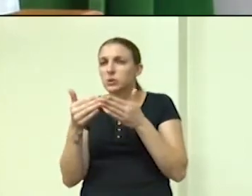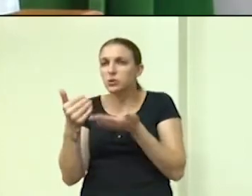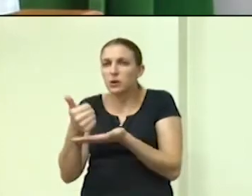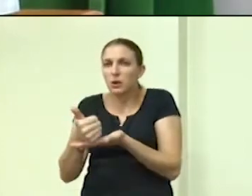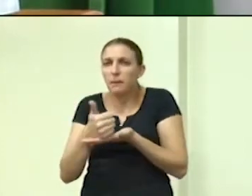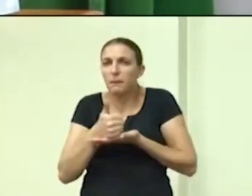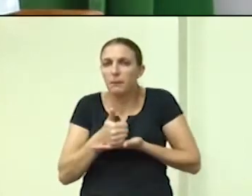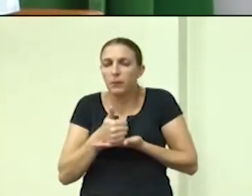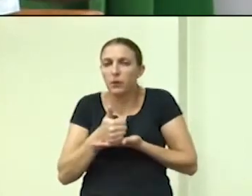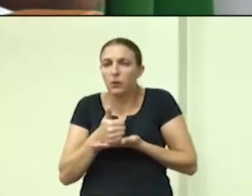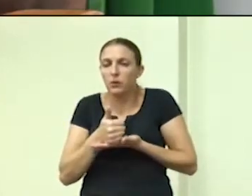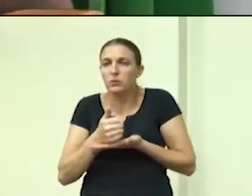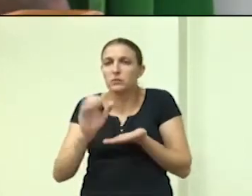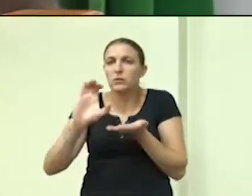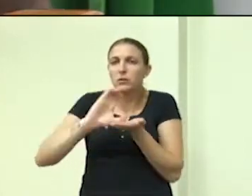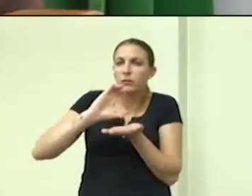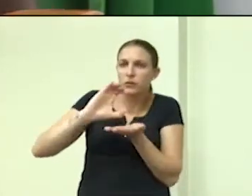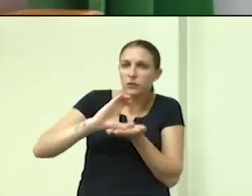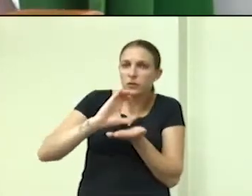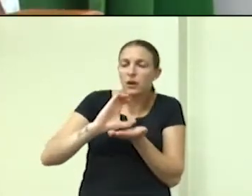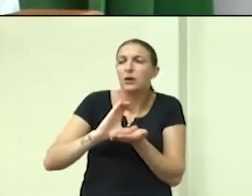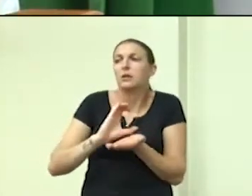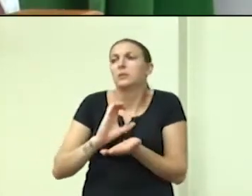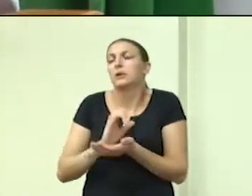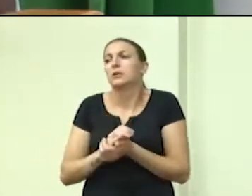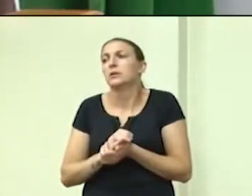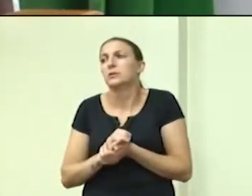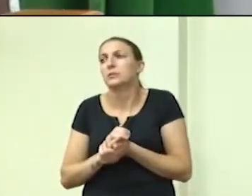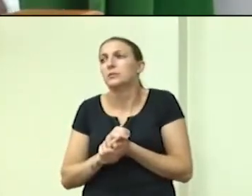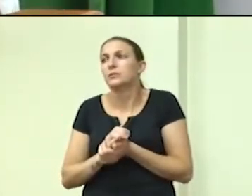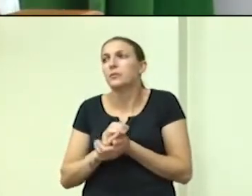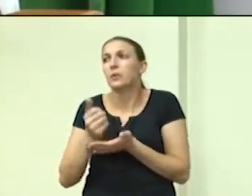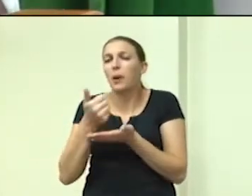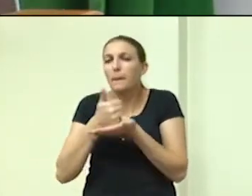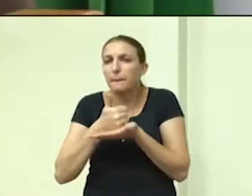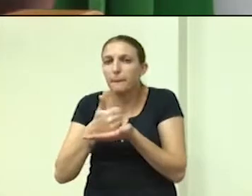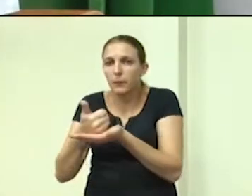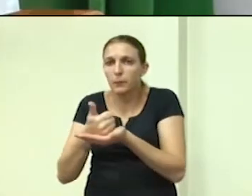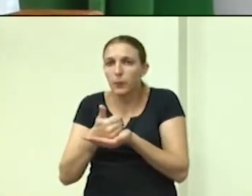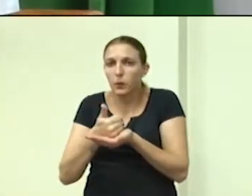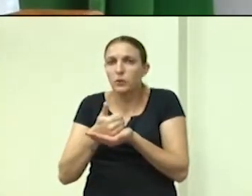é algo assim, né? E com a palavra de vocês, com o apoio da Câmara,